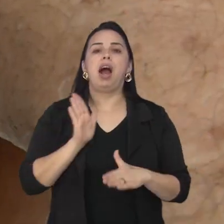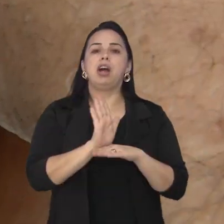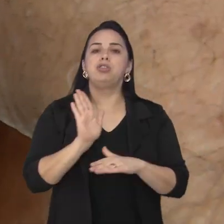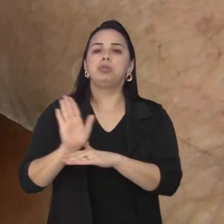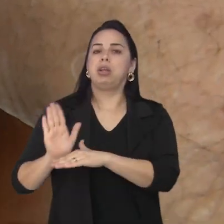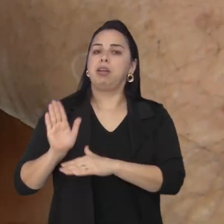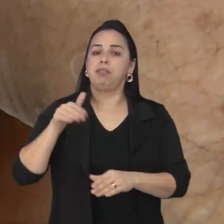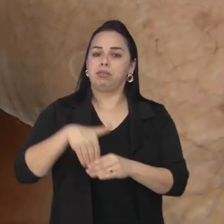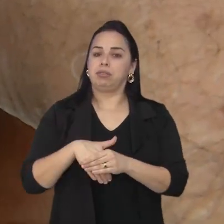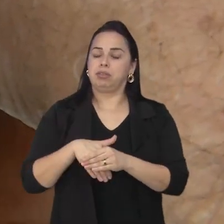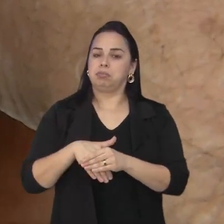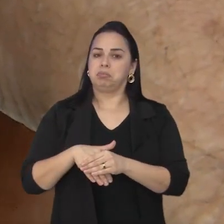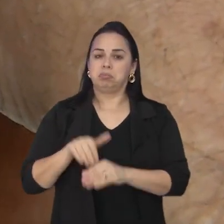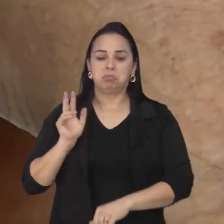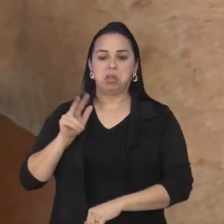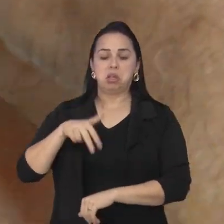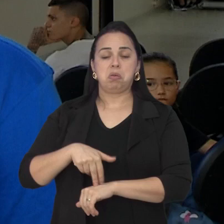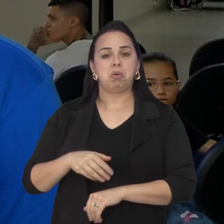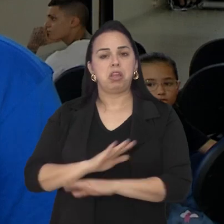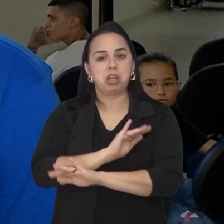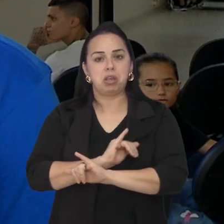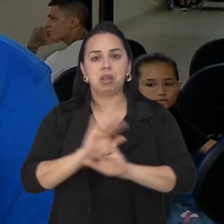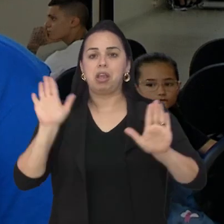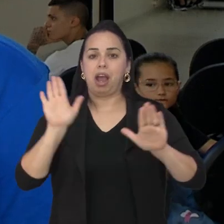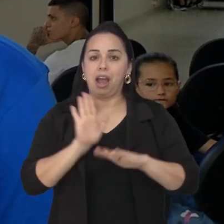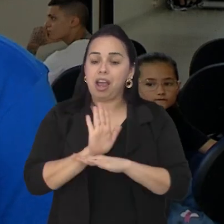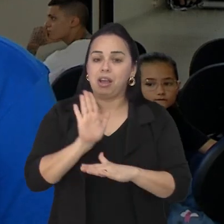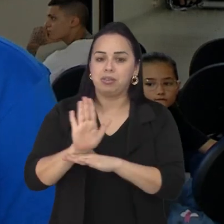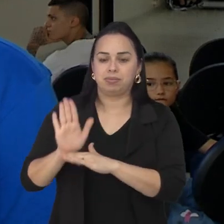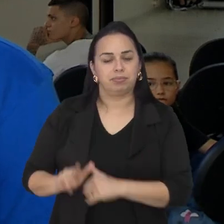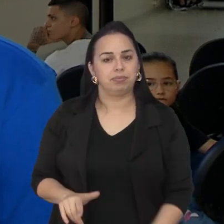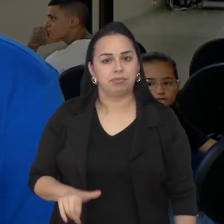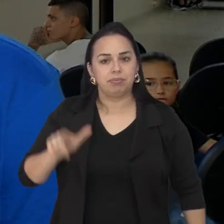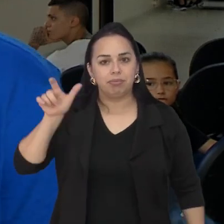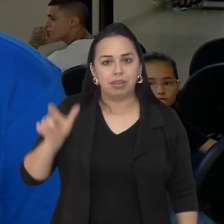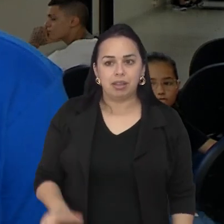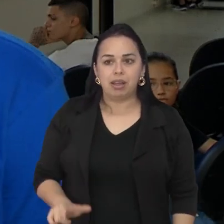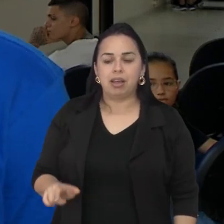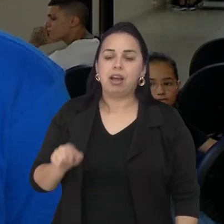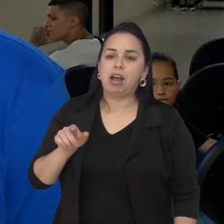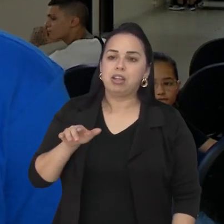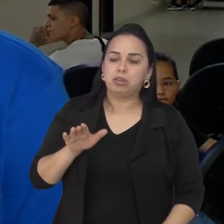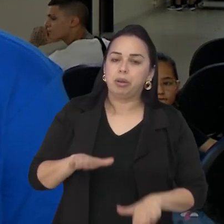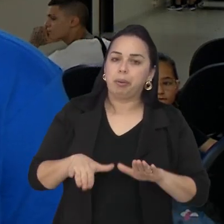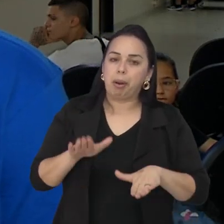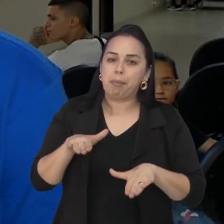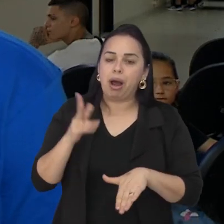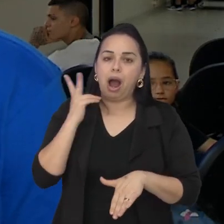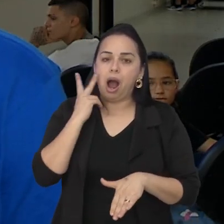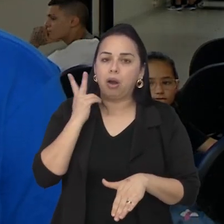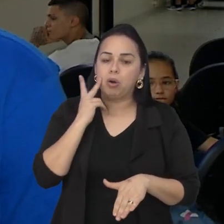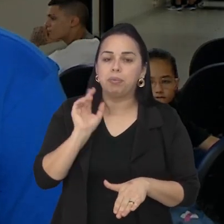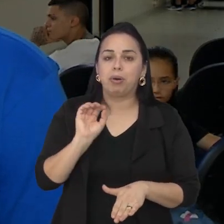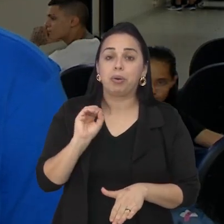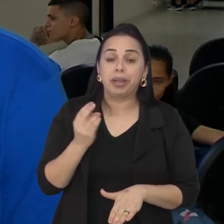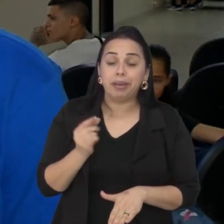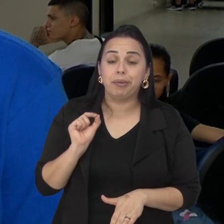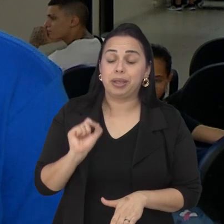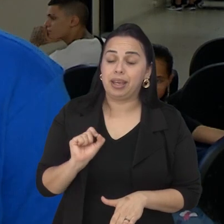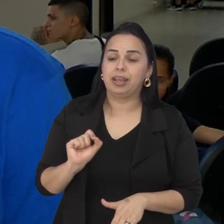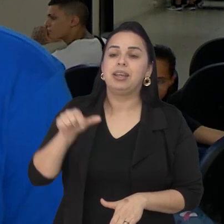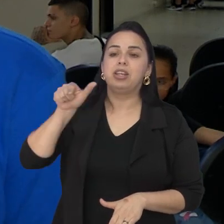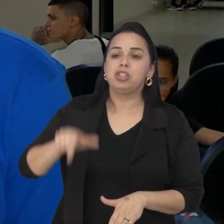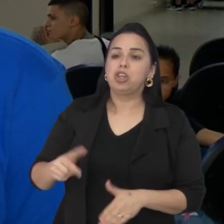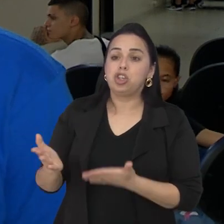participar do processo como protagonista. Geralmente é o jovem que é o mais prejudicado, por exemplo, na escola, porque se ele não